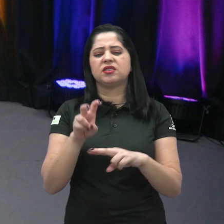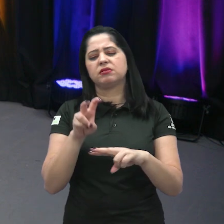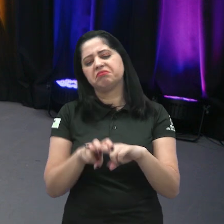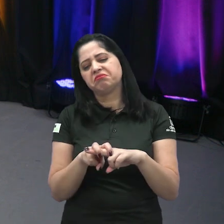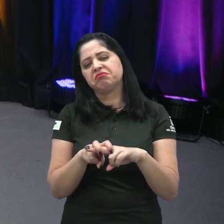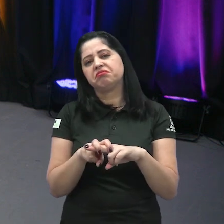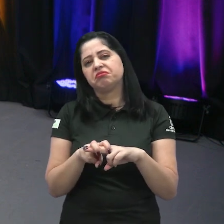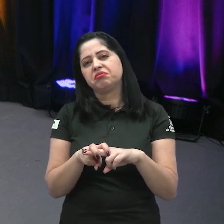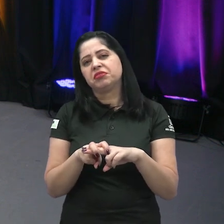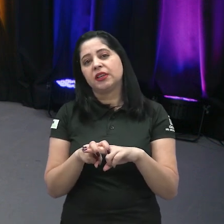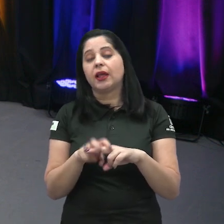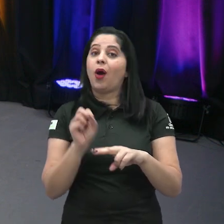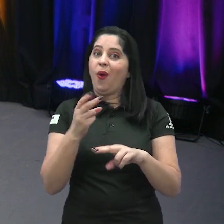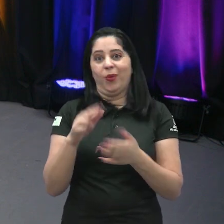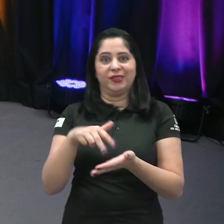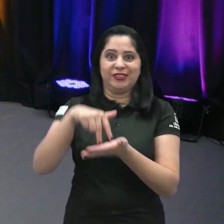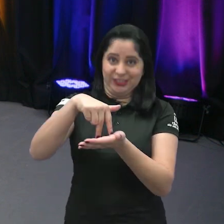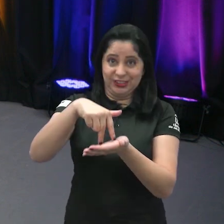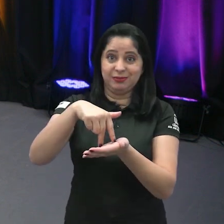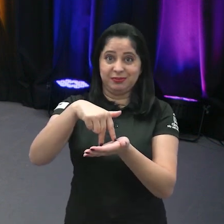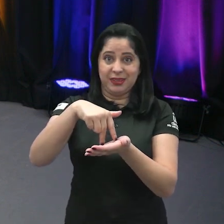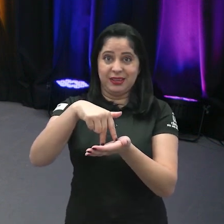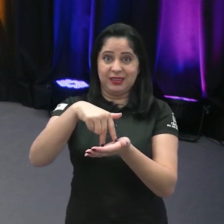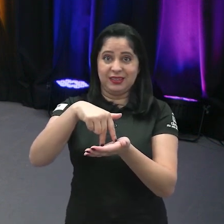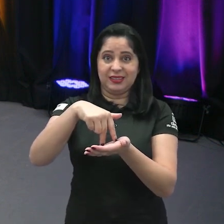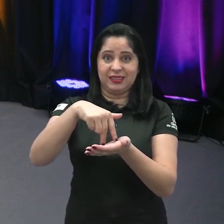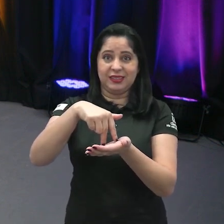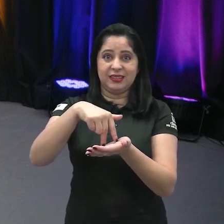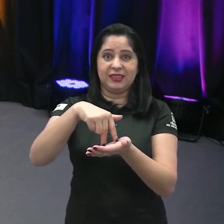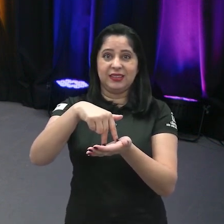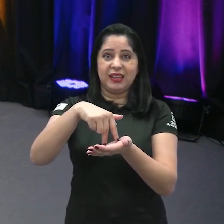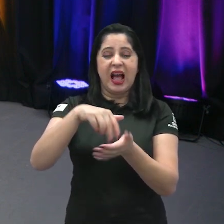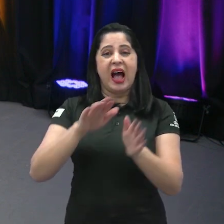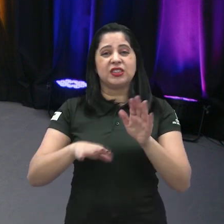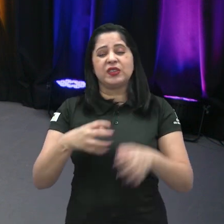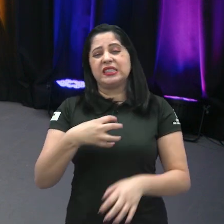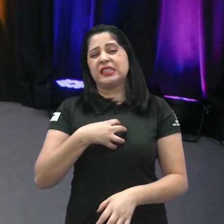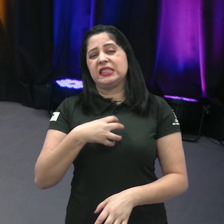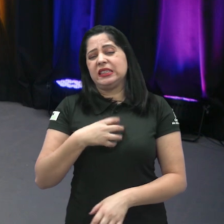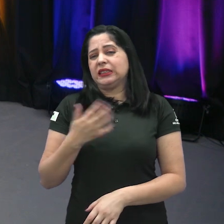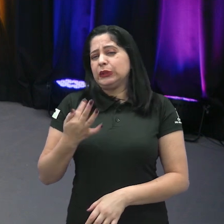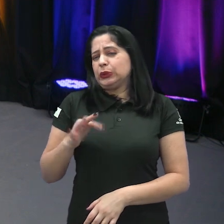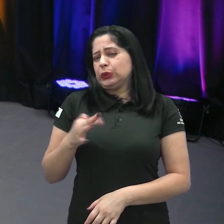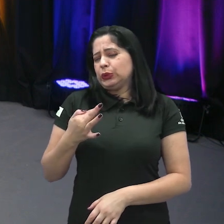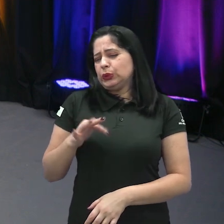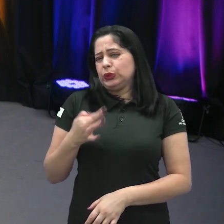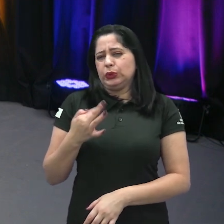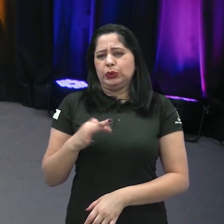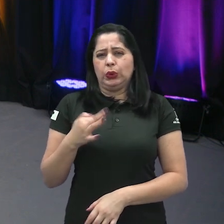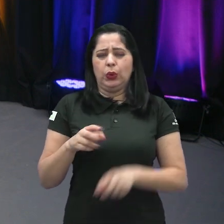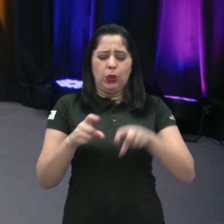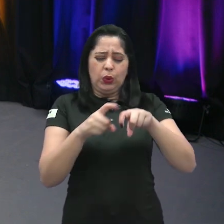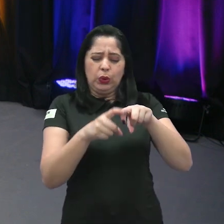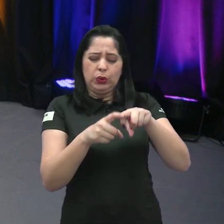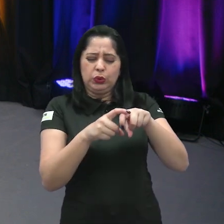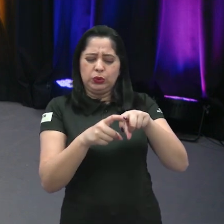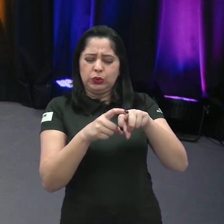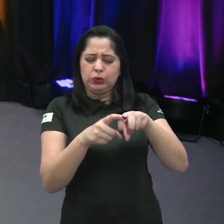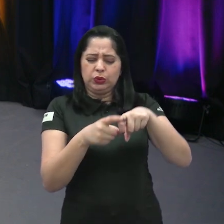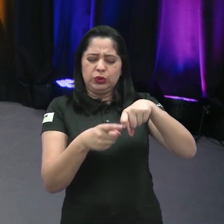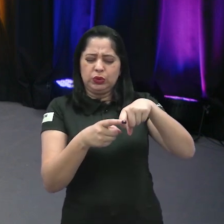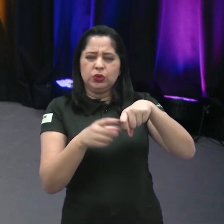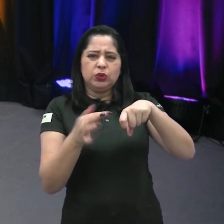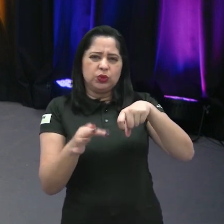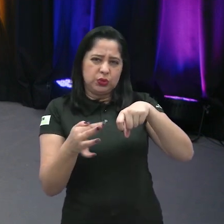no sofá agora nesse momento, ou melhor, de pé, né? Fazendo a aula junto comigo, sinta aquela dorzinha indesejável ali no joelho,